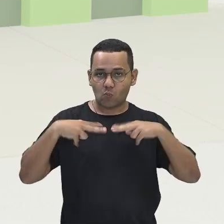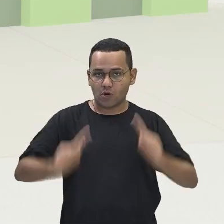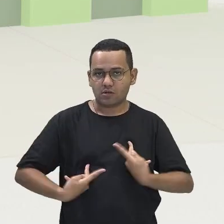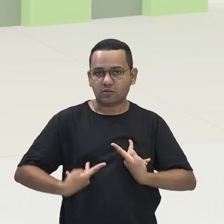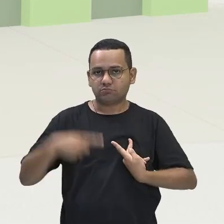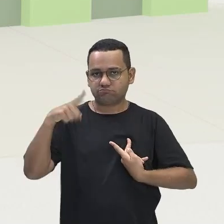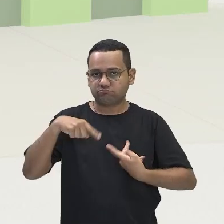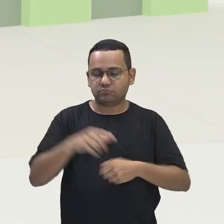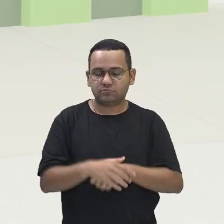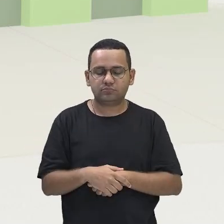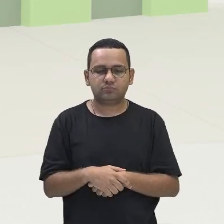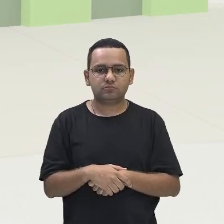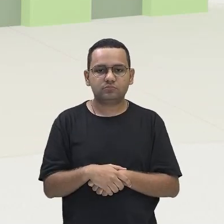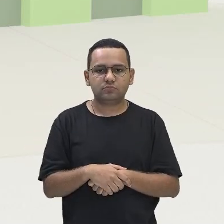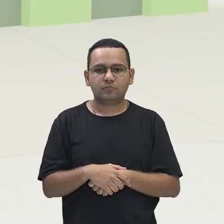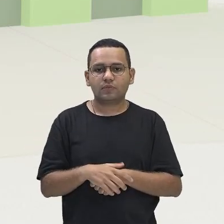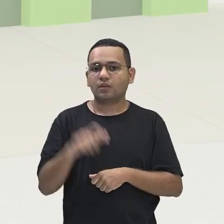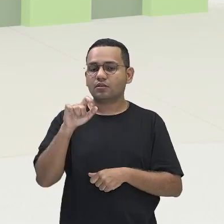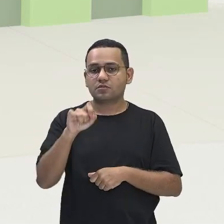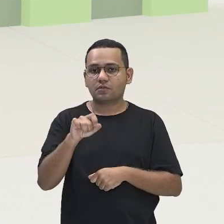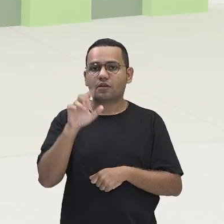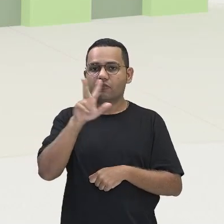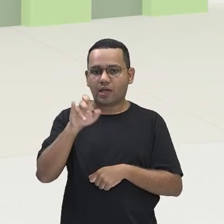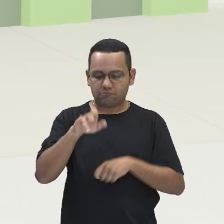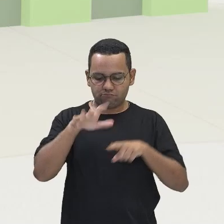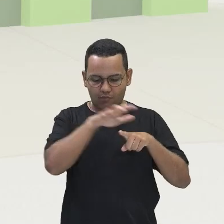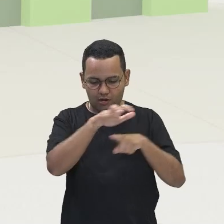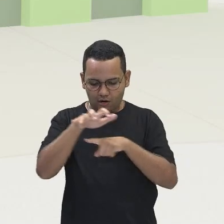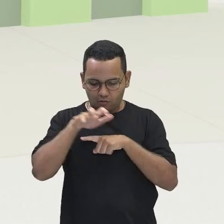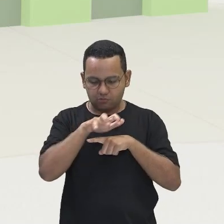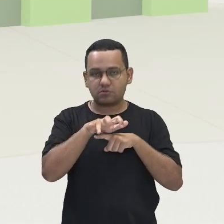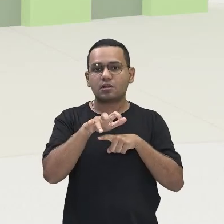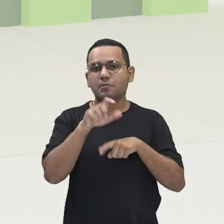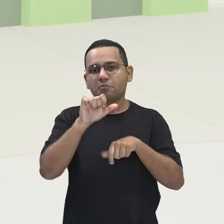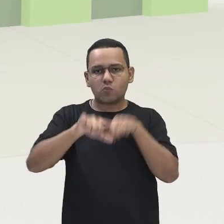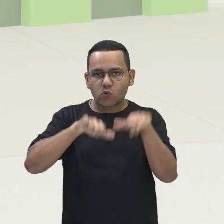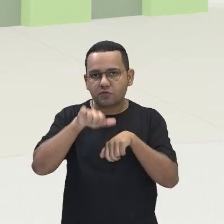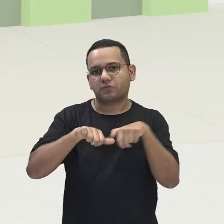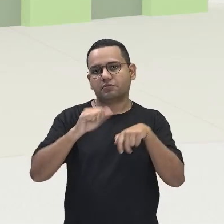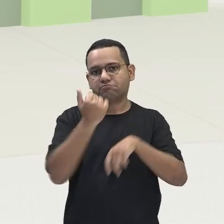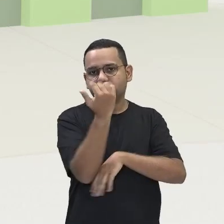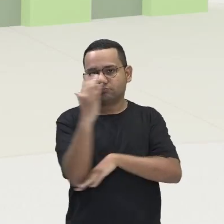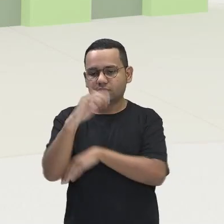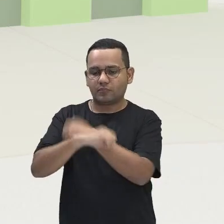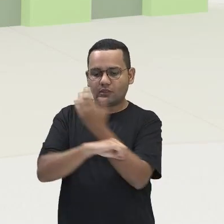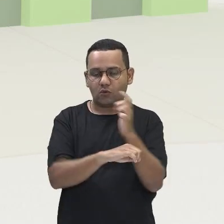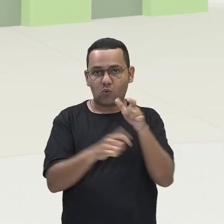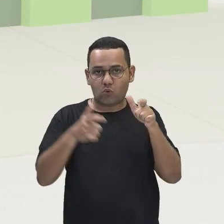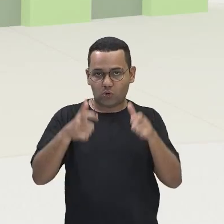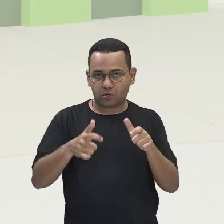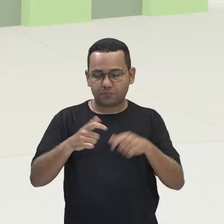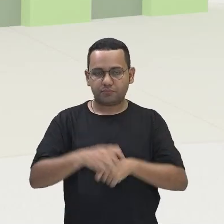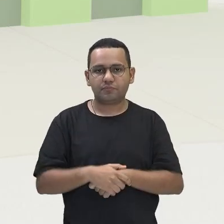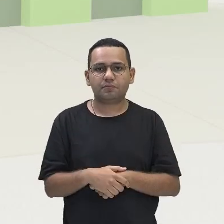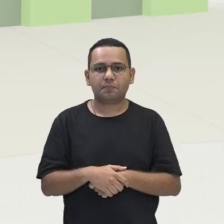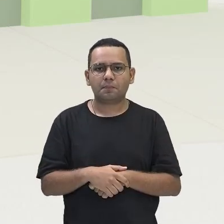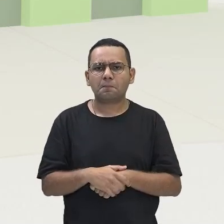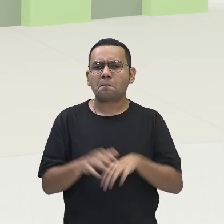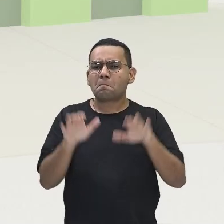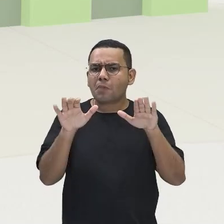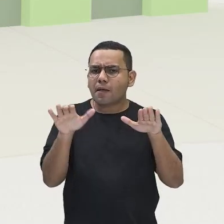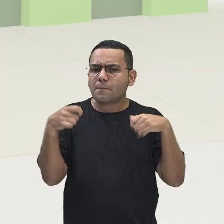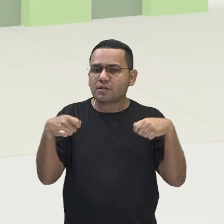que o homem faz, que o homem causa no meio ambiente. E aí nós precisamos ter uma visão ampla,